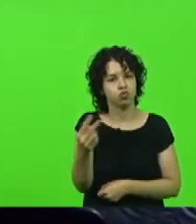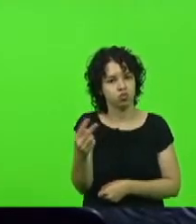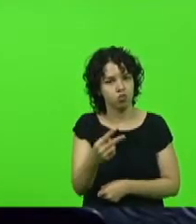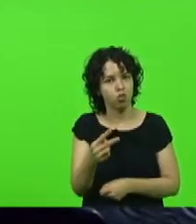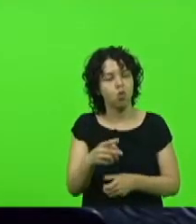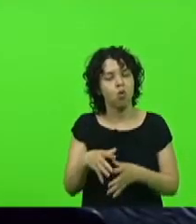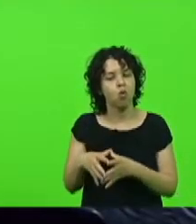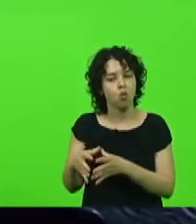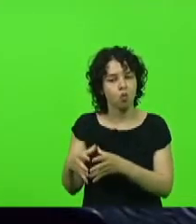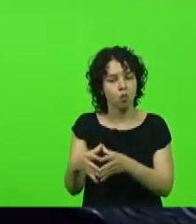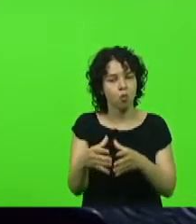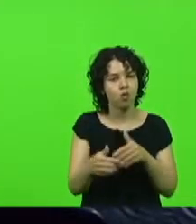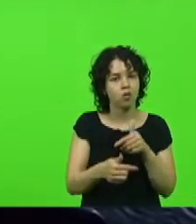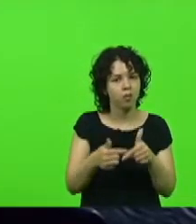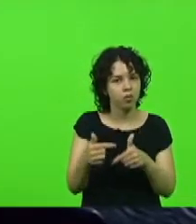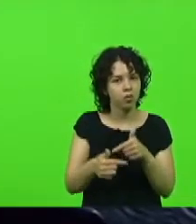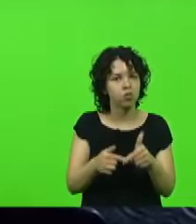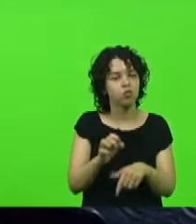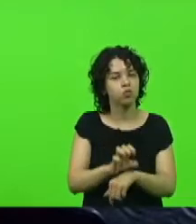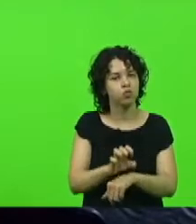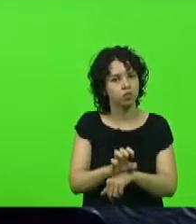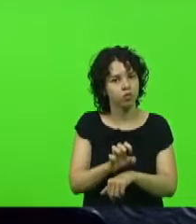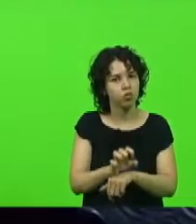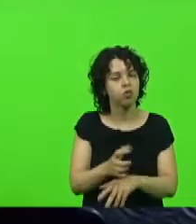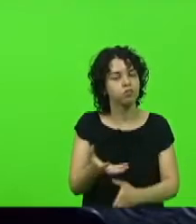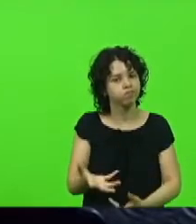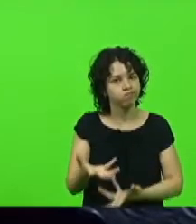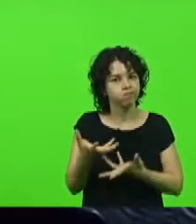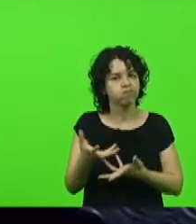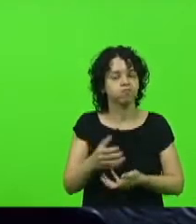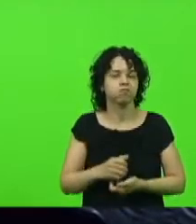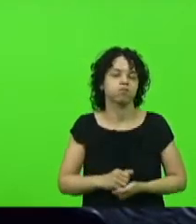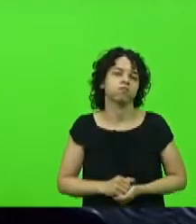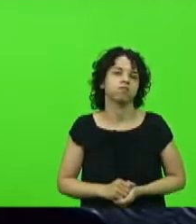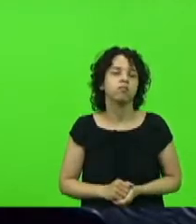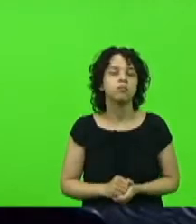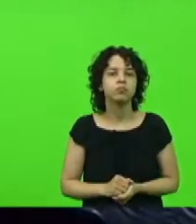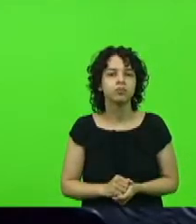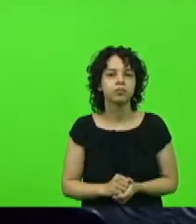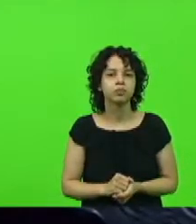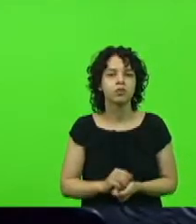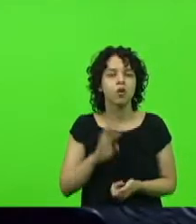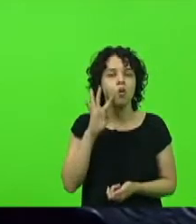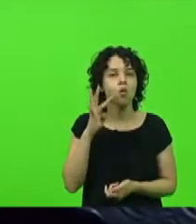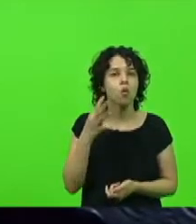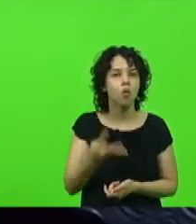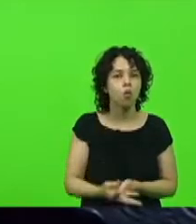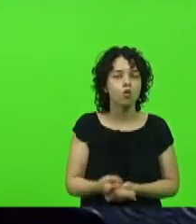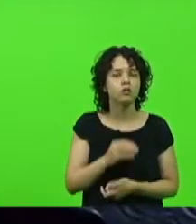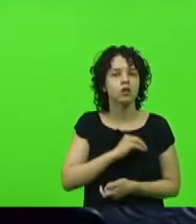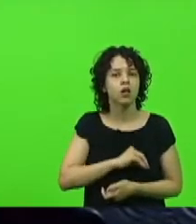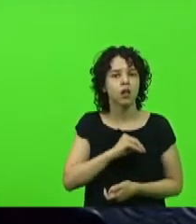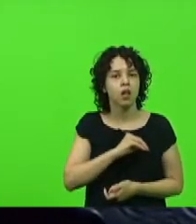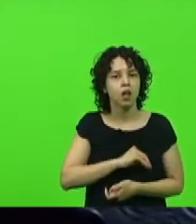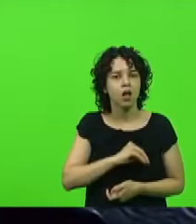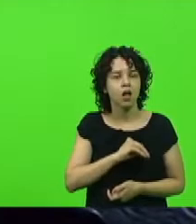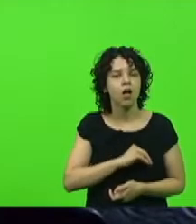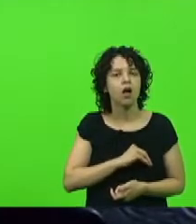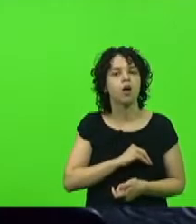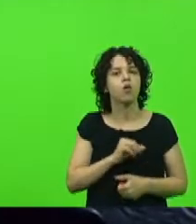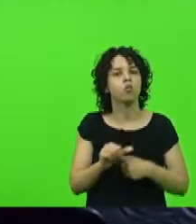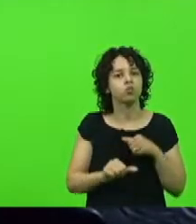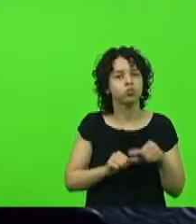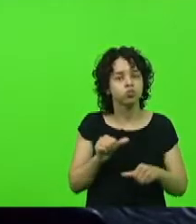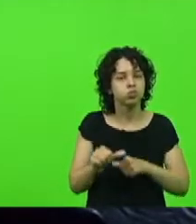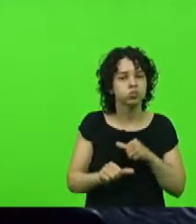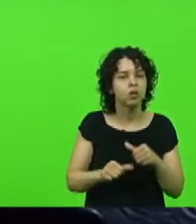Estado. Os efeitos redistributivos do salário mínimo devem ser avaliados primordialmente à luz da redução da